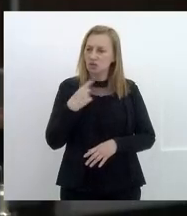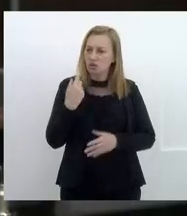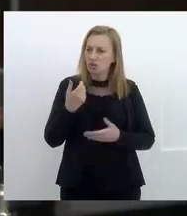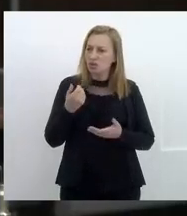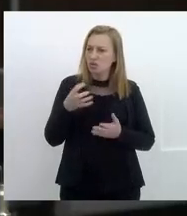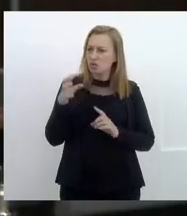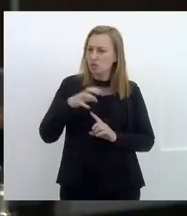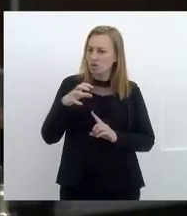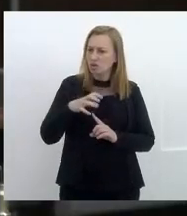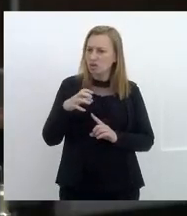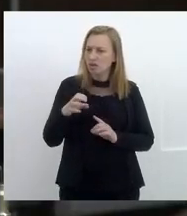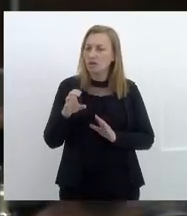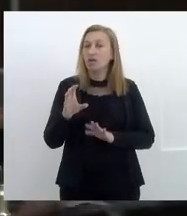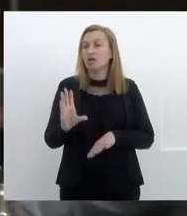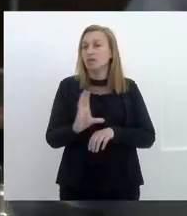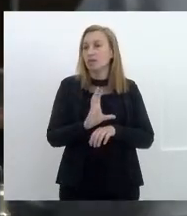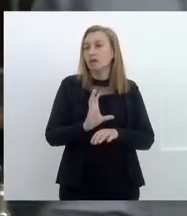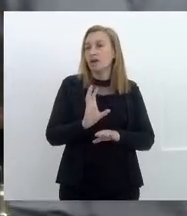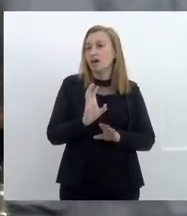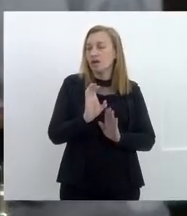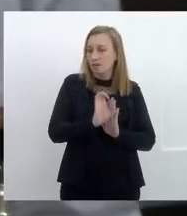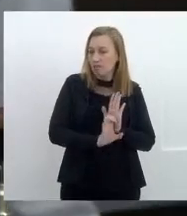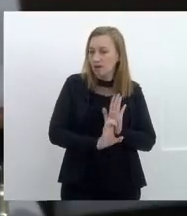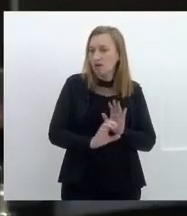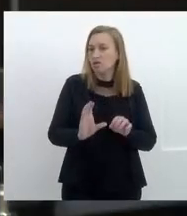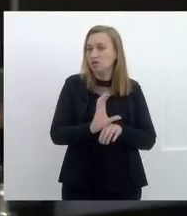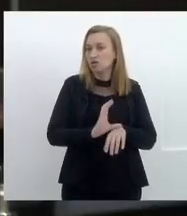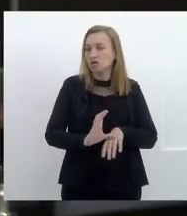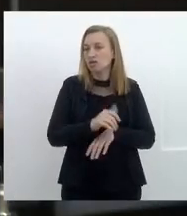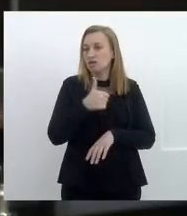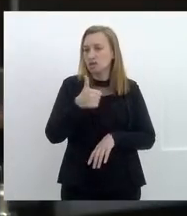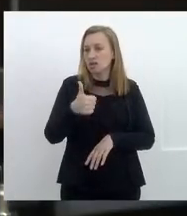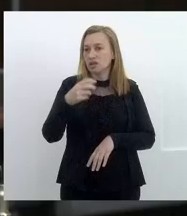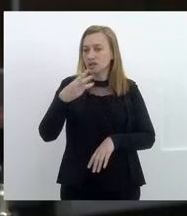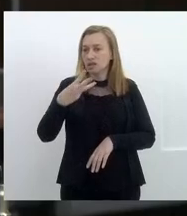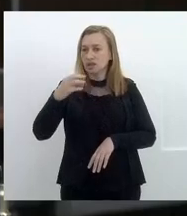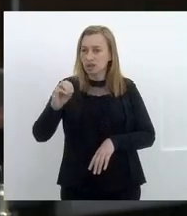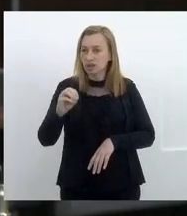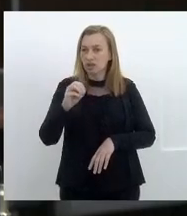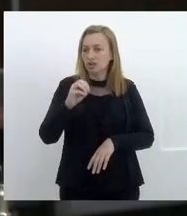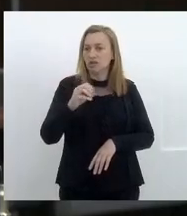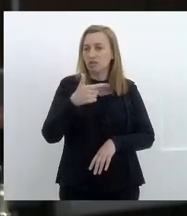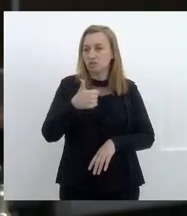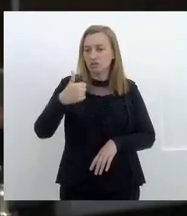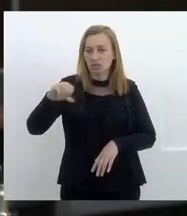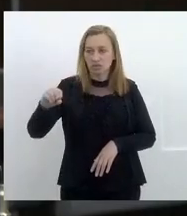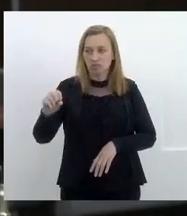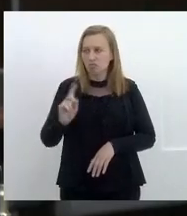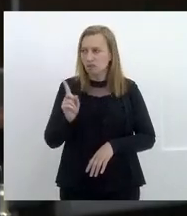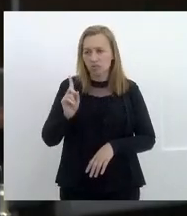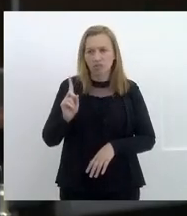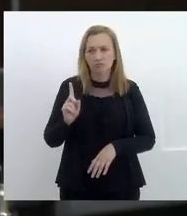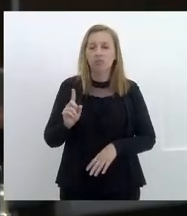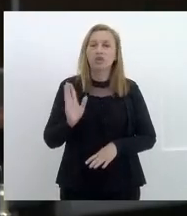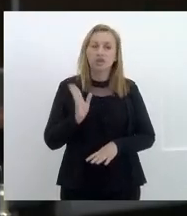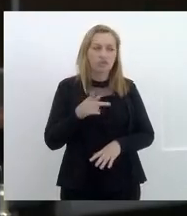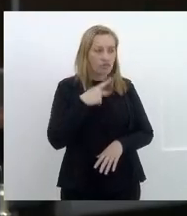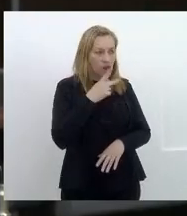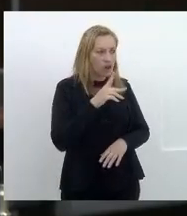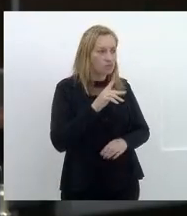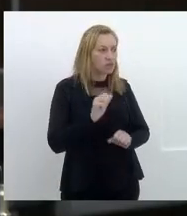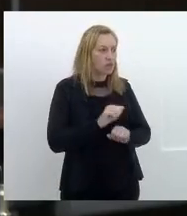da emenda constitucional 103/2019 nós não estamos até que já foi dito com muita clareza que o representante do MP